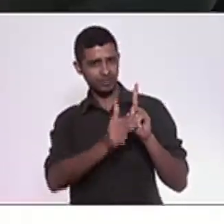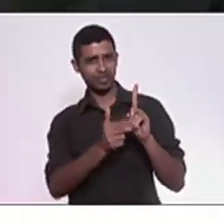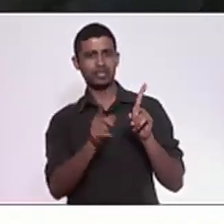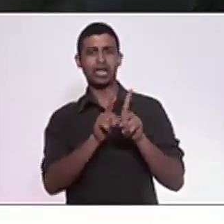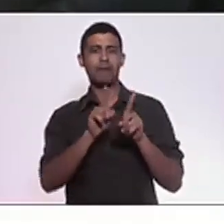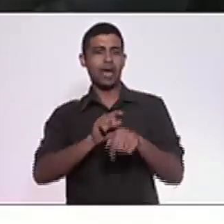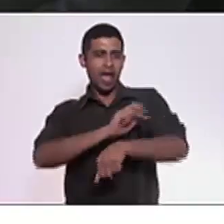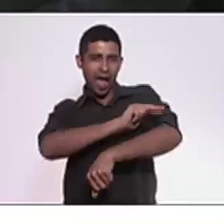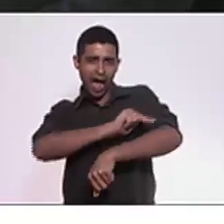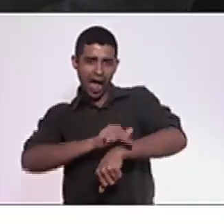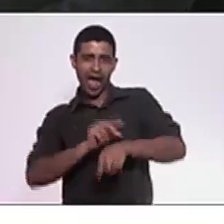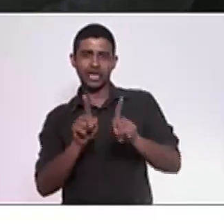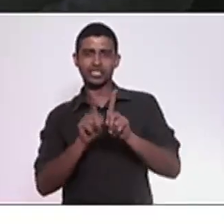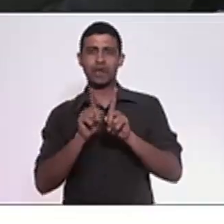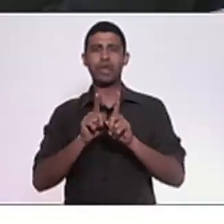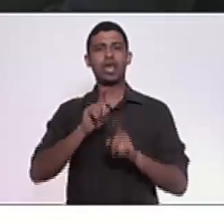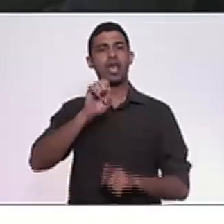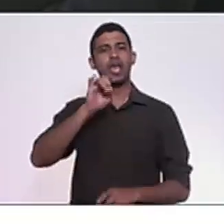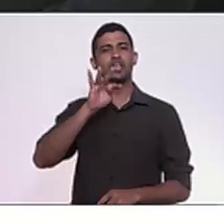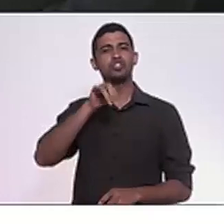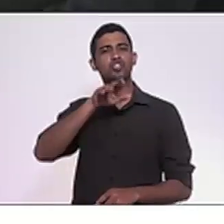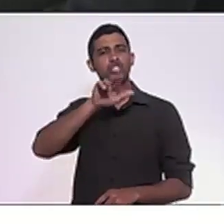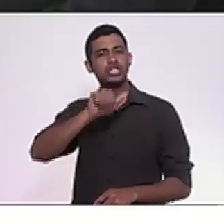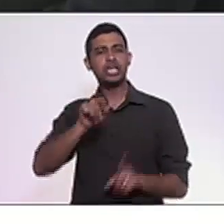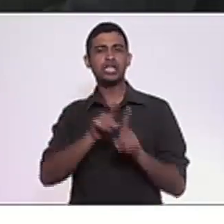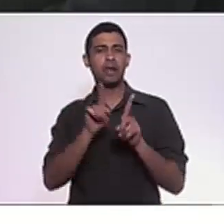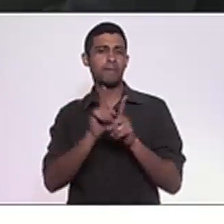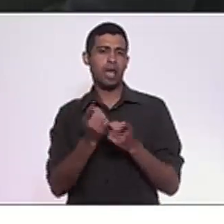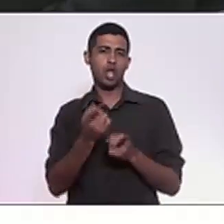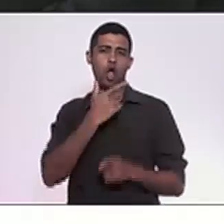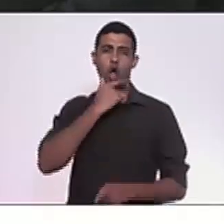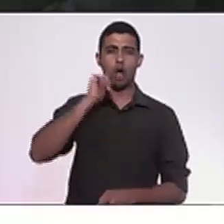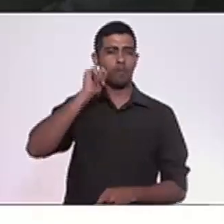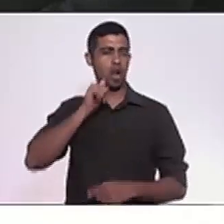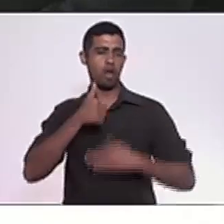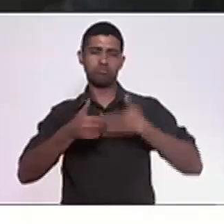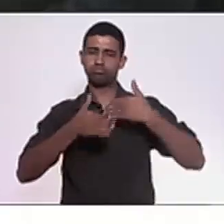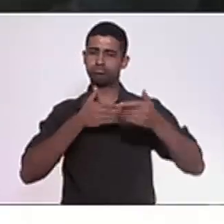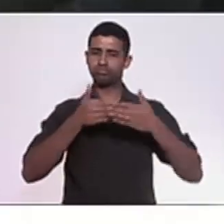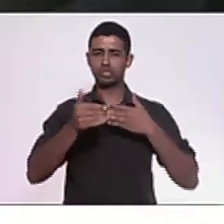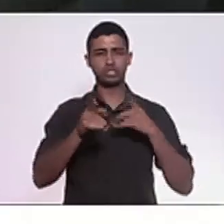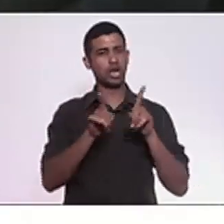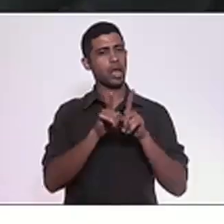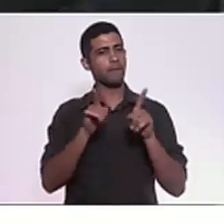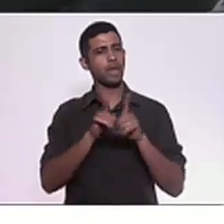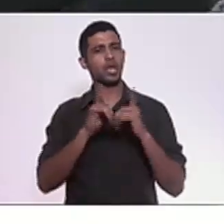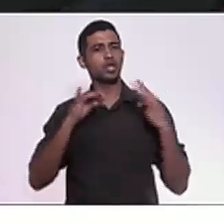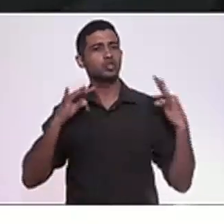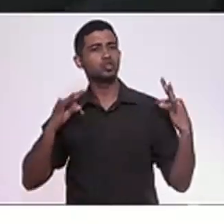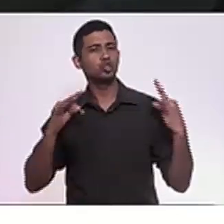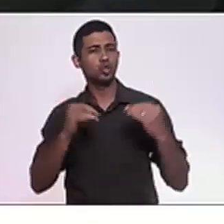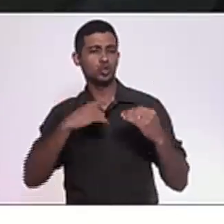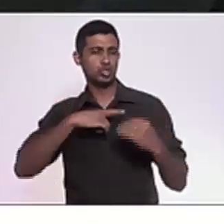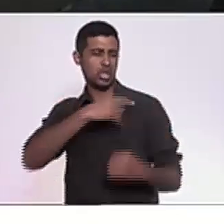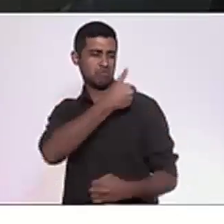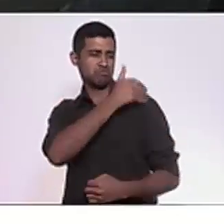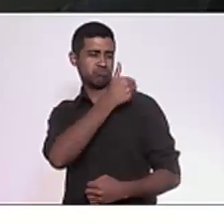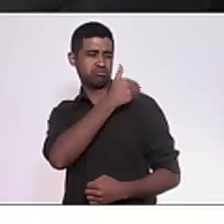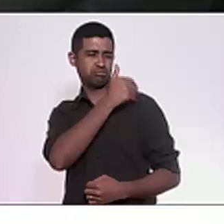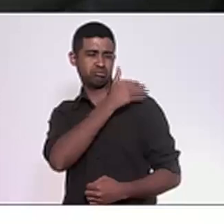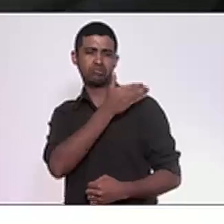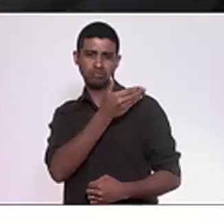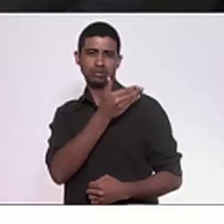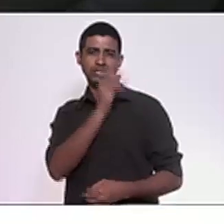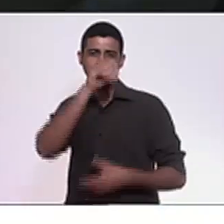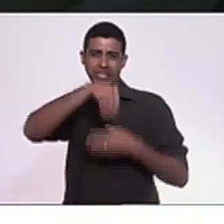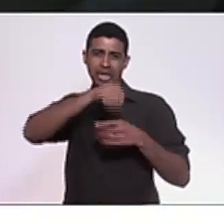de raça, de etnia, de sexo e todas as outras formas de preconceito que existe